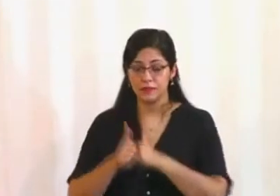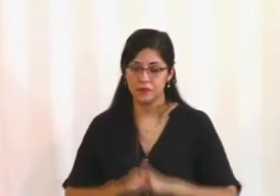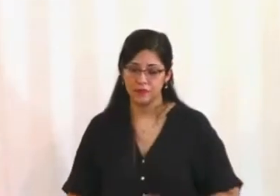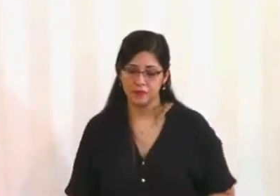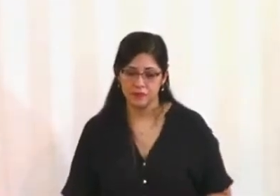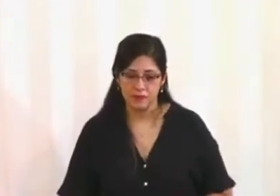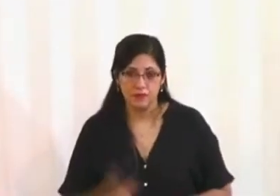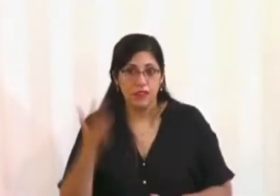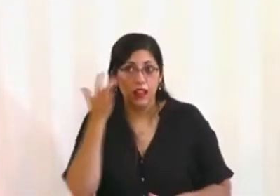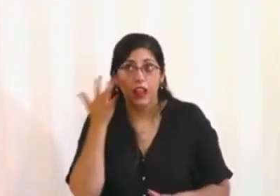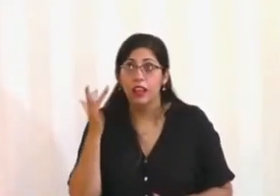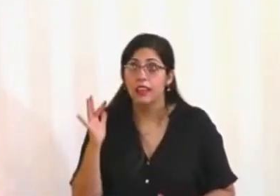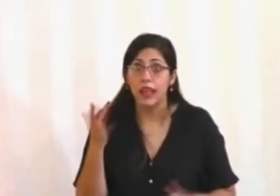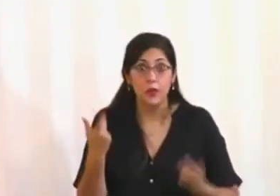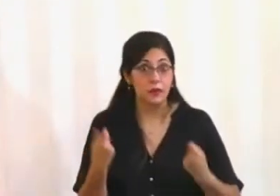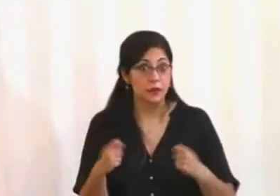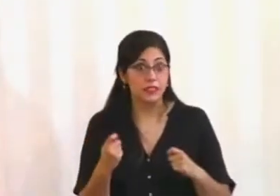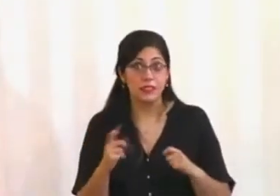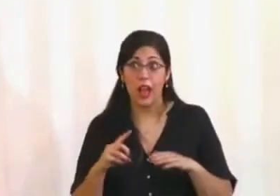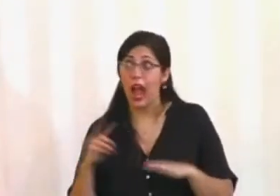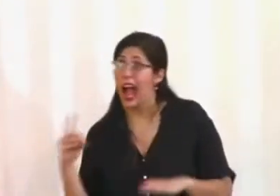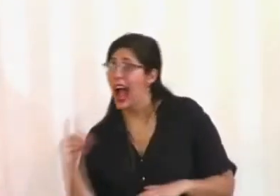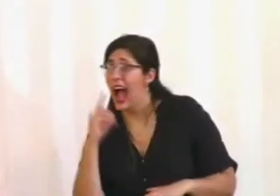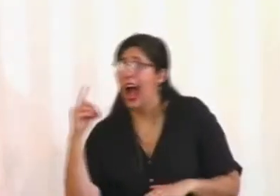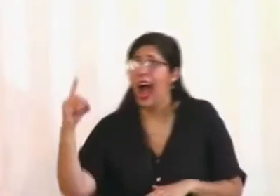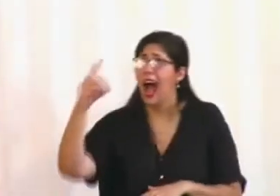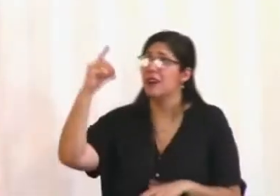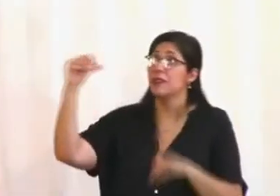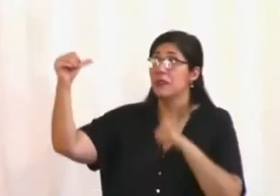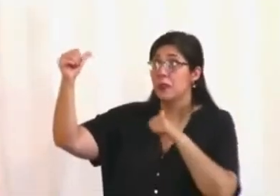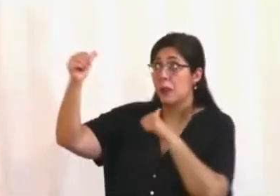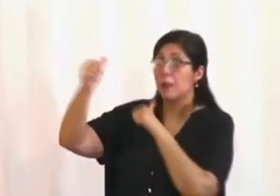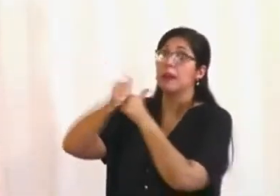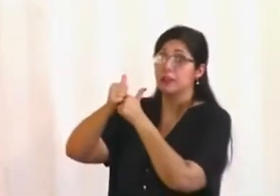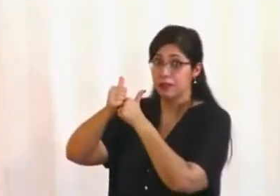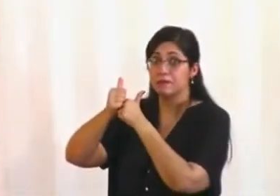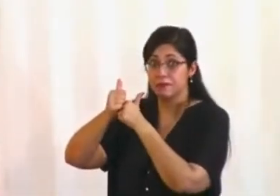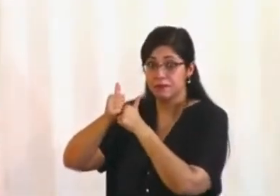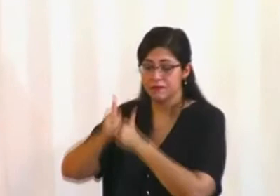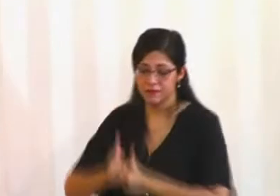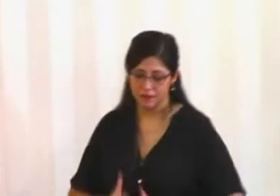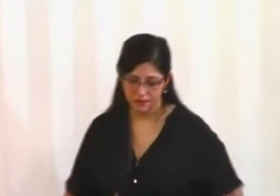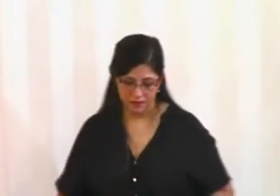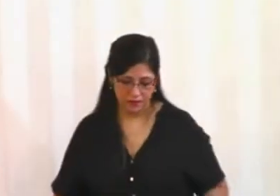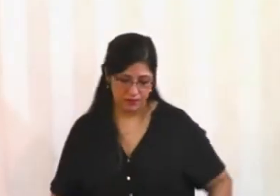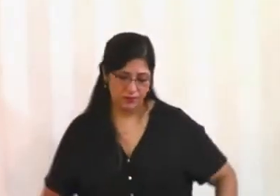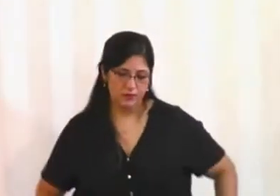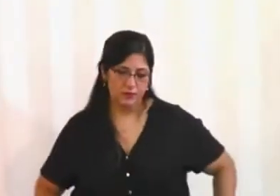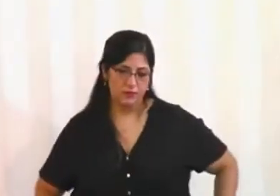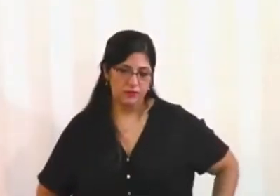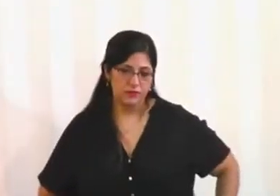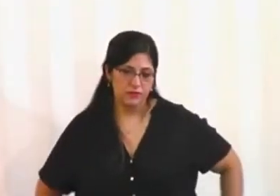tinham ideia, então eles falavam assim: eu vou lá para o cume do monte, no mais alto, para estar perto dele. Alguns profanavam os deuses nesses